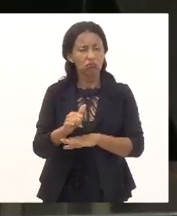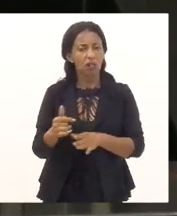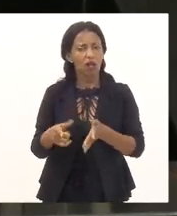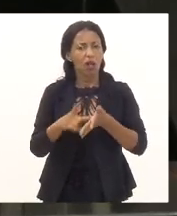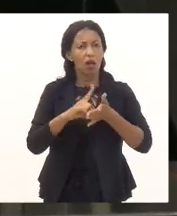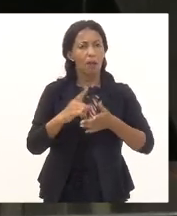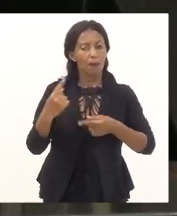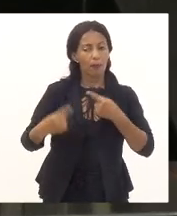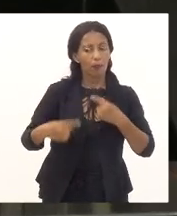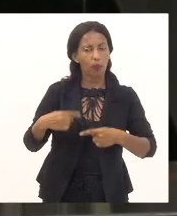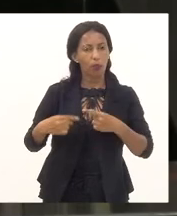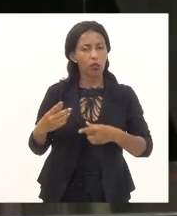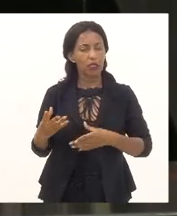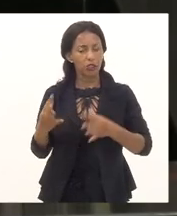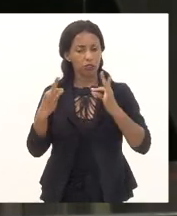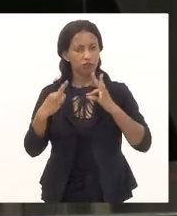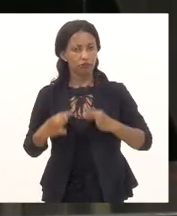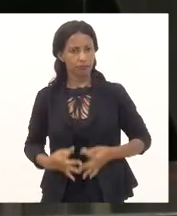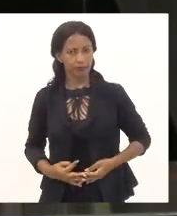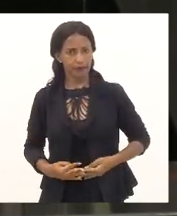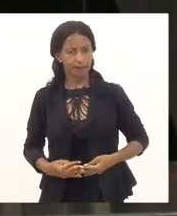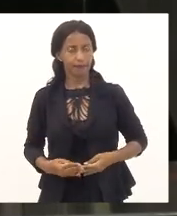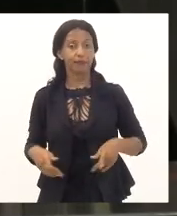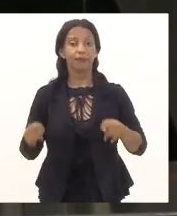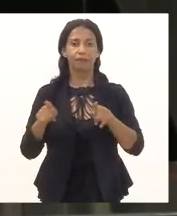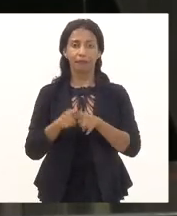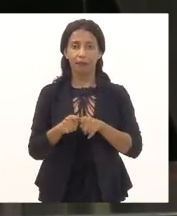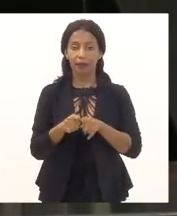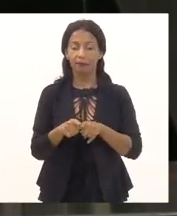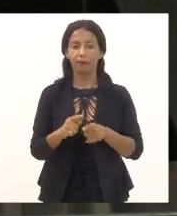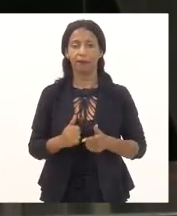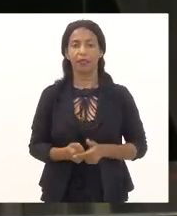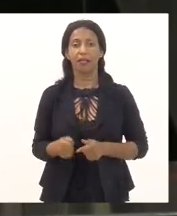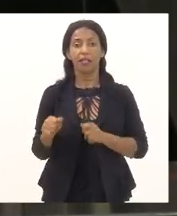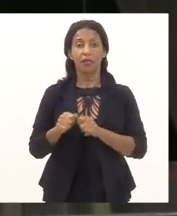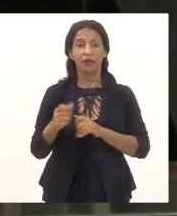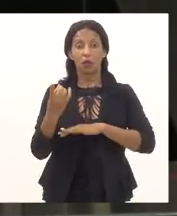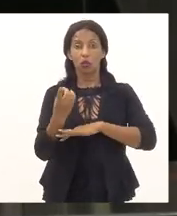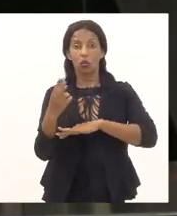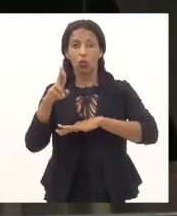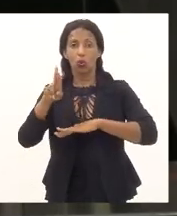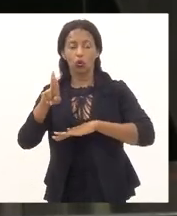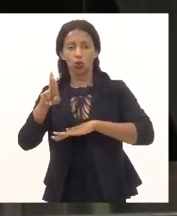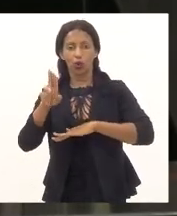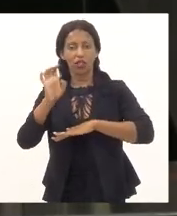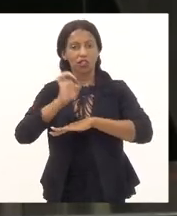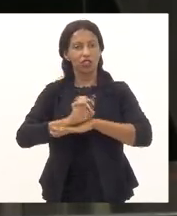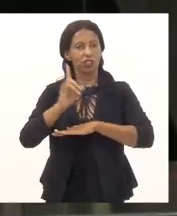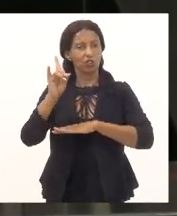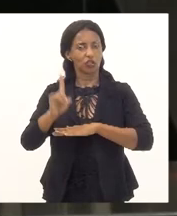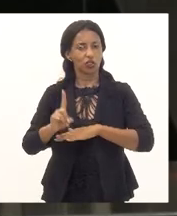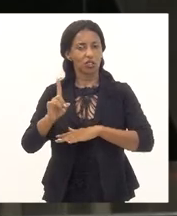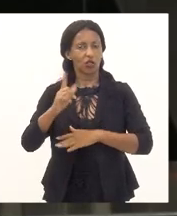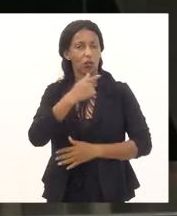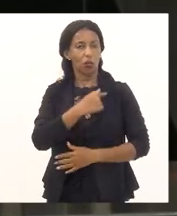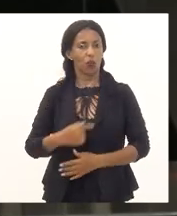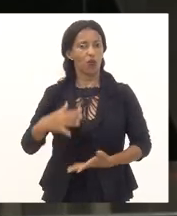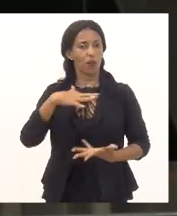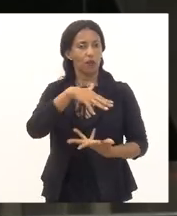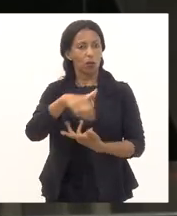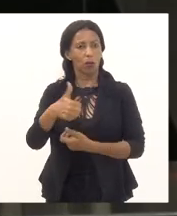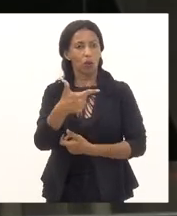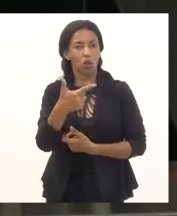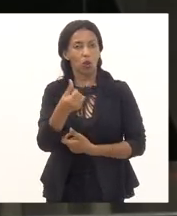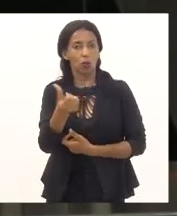anticorrupção e políticas de integridade. E também ele fez o doutorado em Estado de Direito e Governança Global no ano de